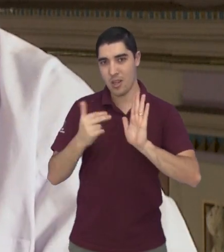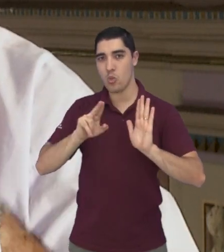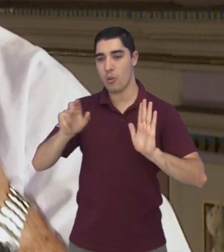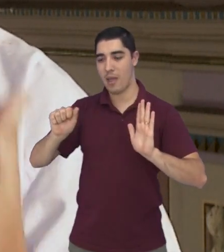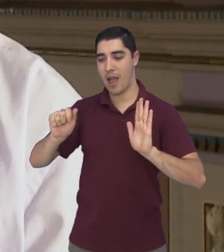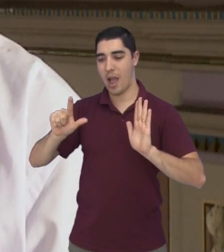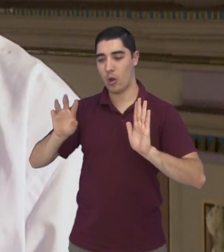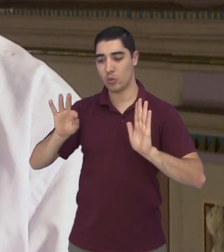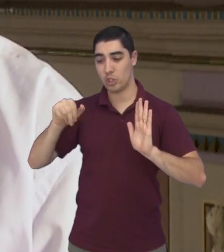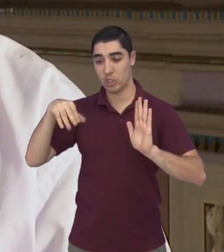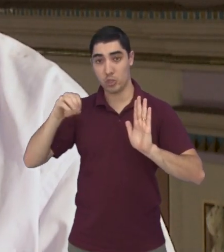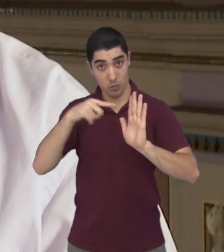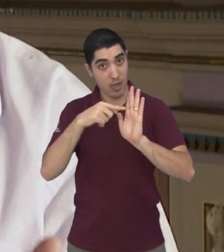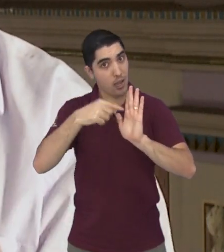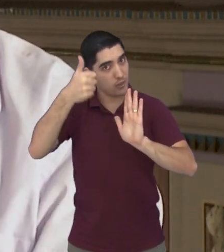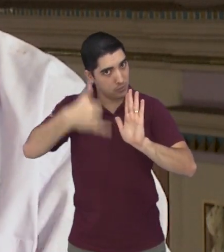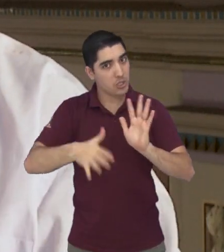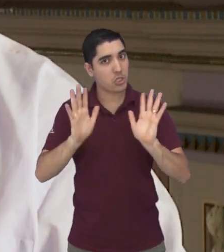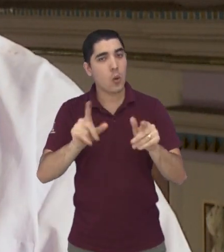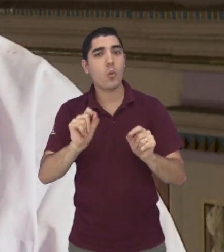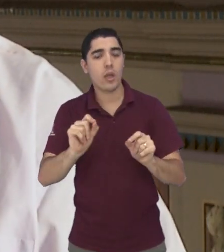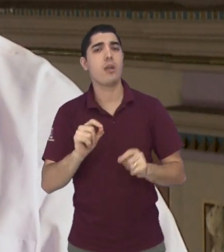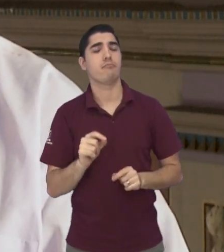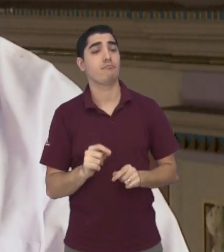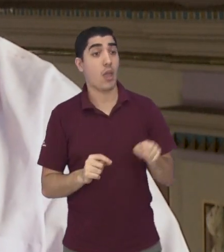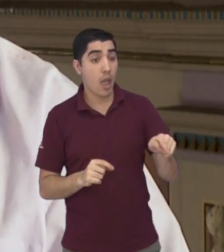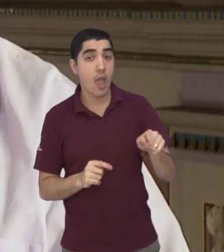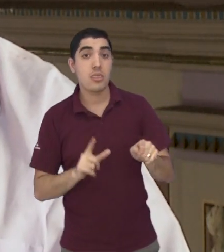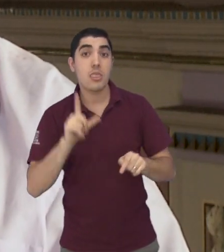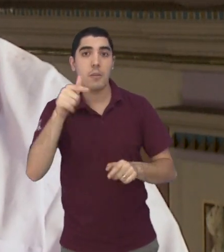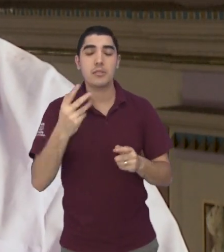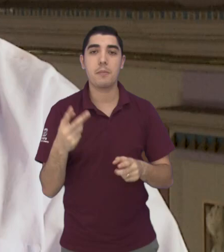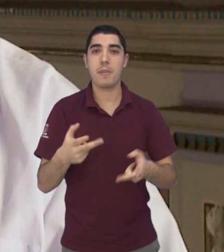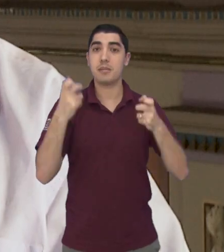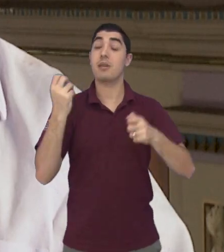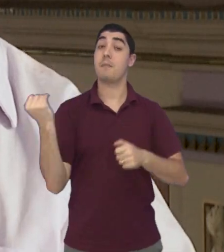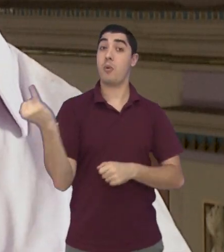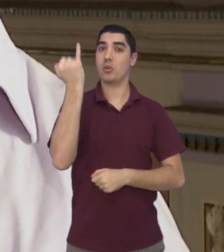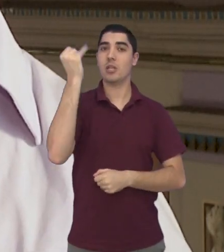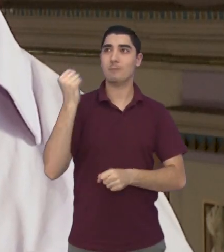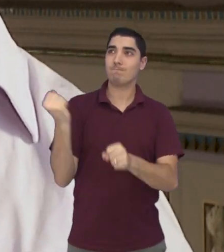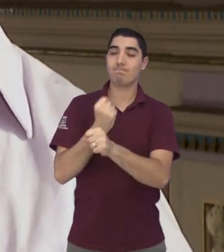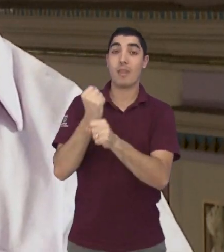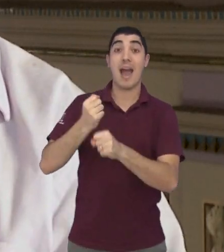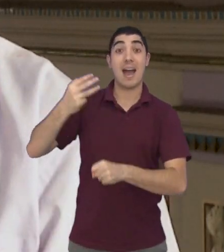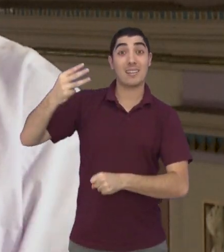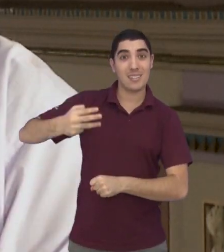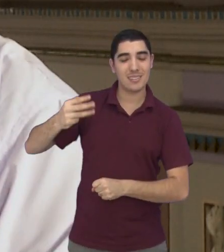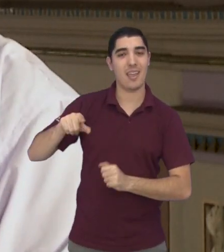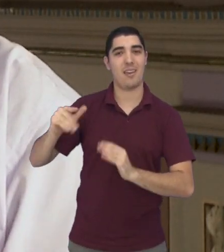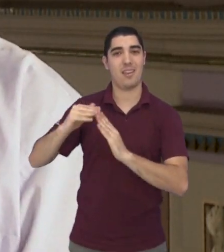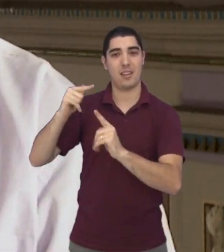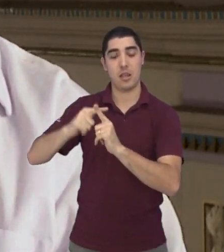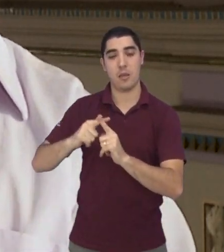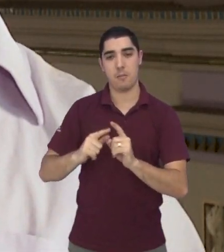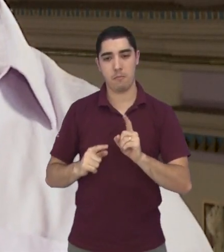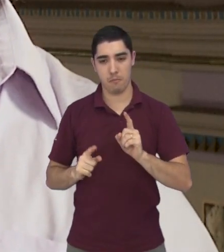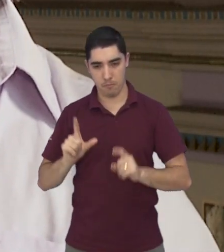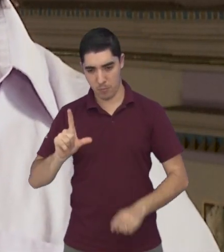certa importância quando está construindo a terceira matriz. De 1933 a